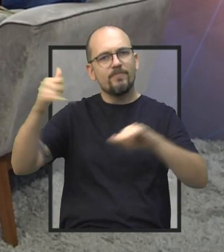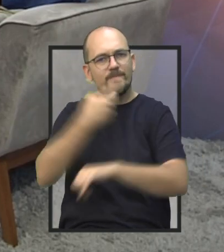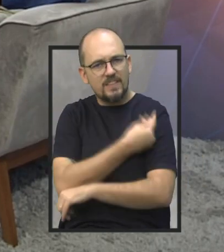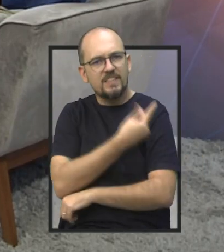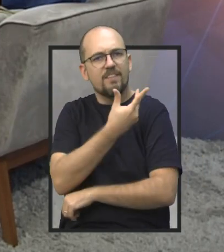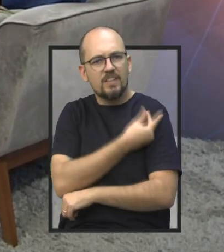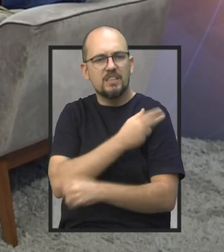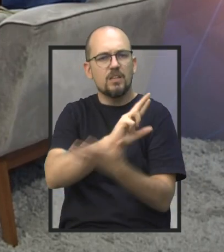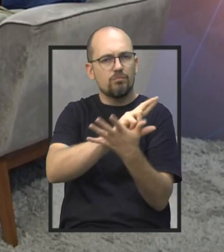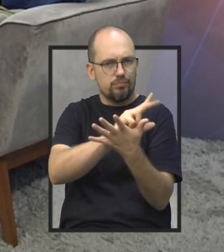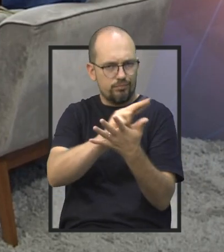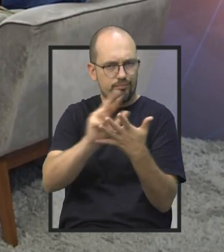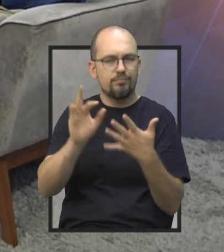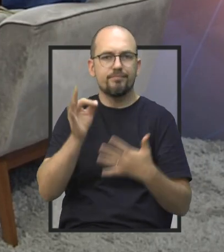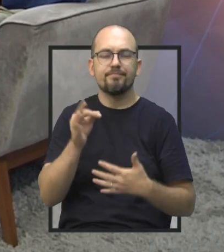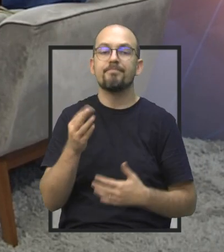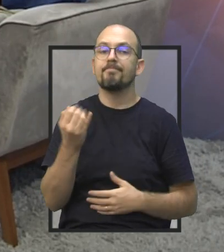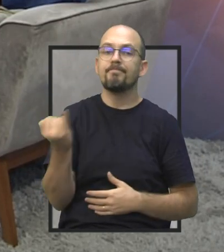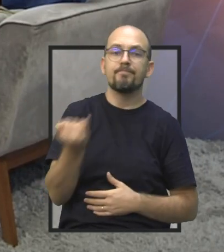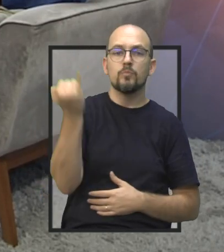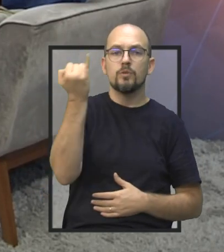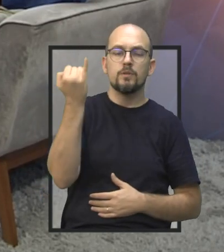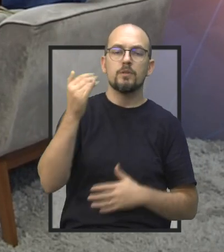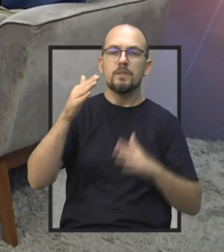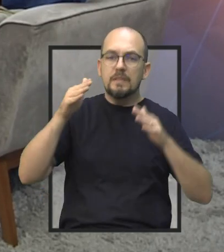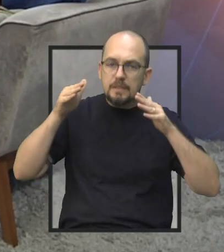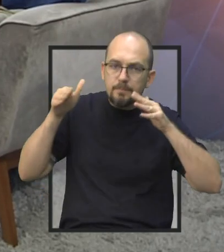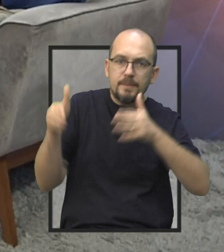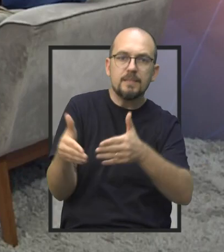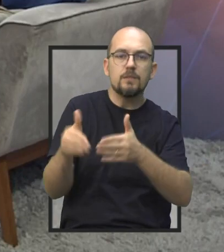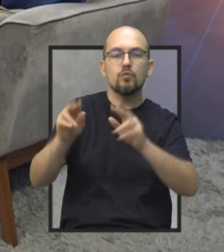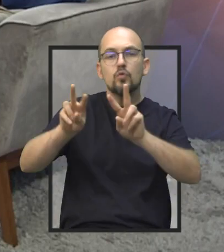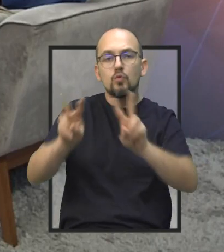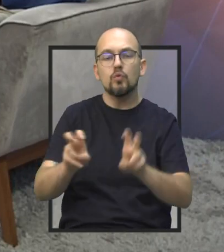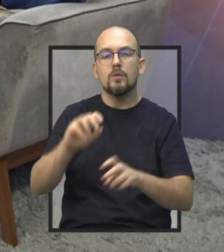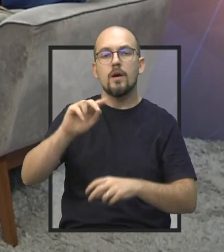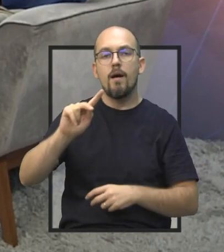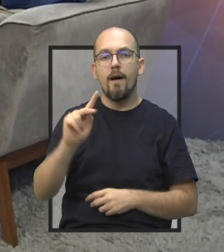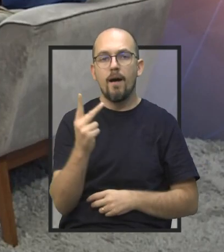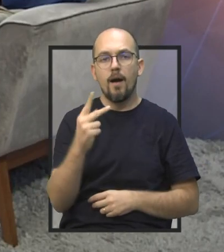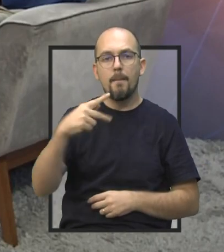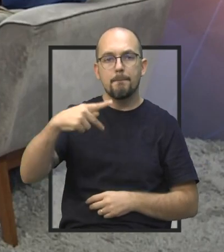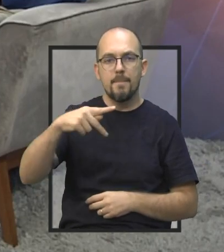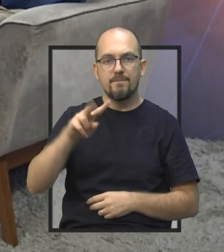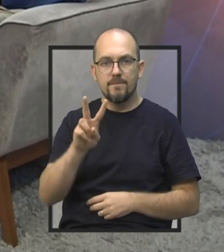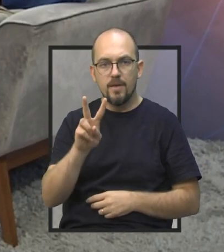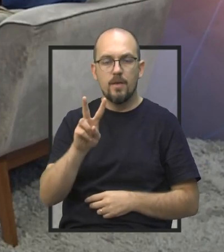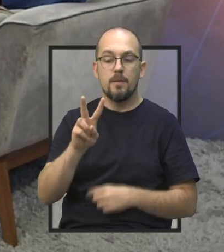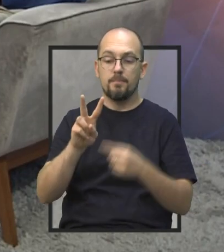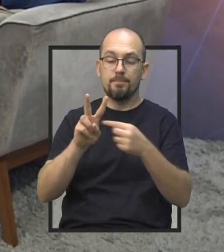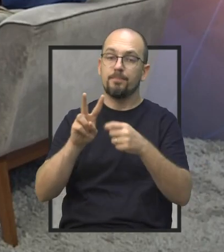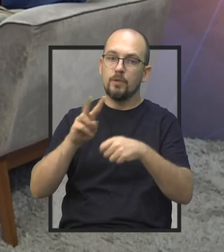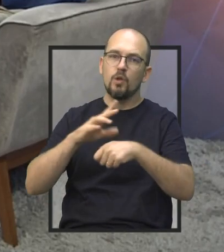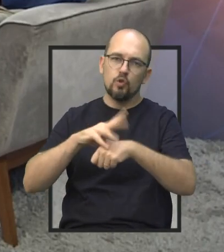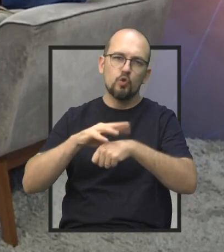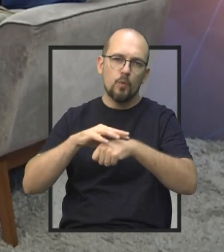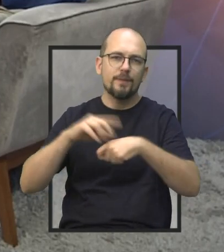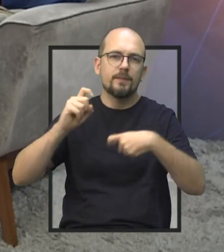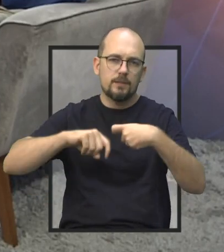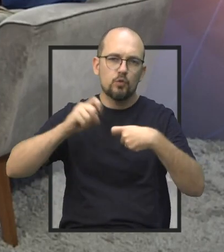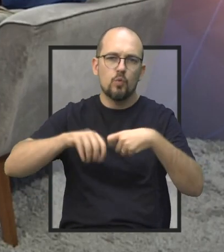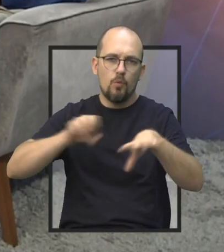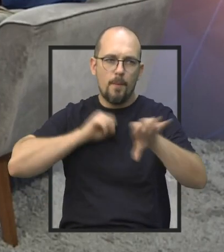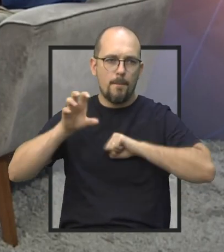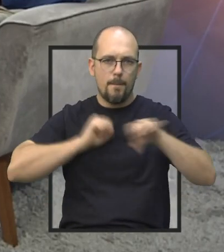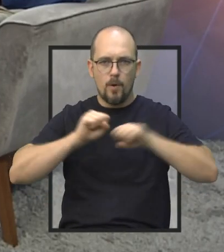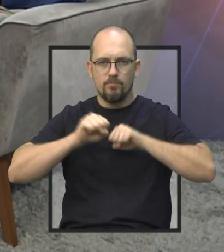os tipos, a importância específica da vacina do HPV, além do HPV ser uma doença sexualmente transmissível